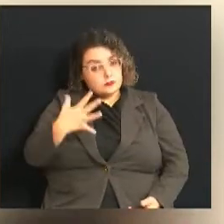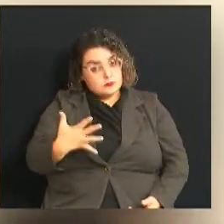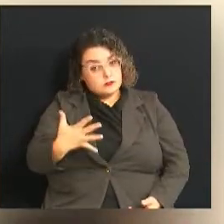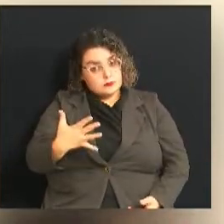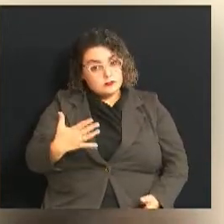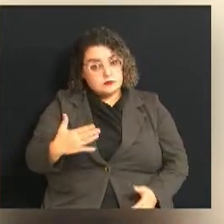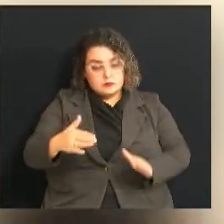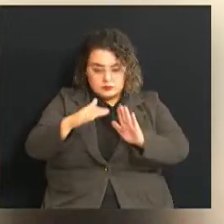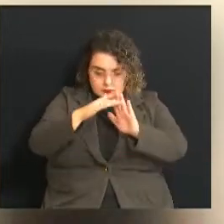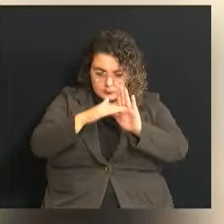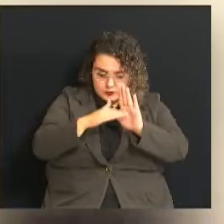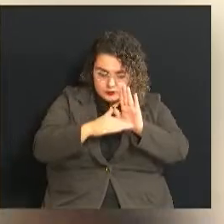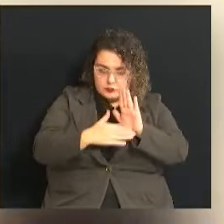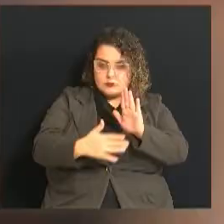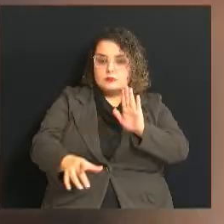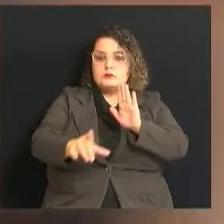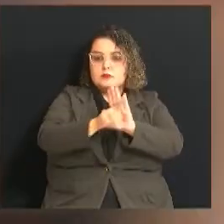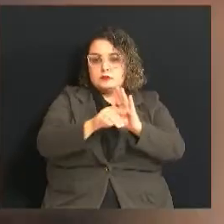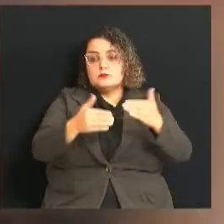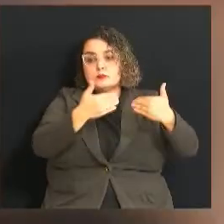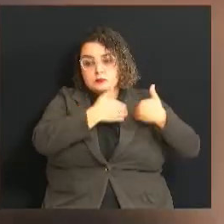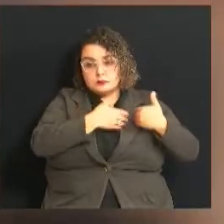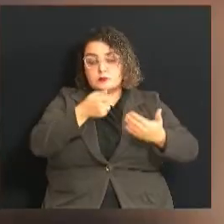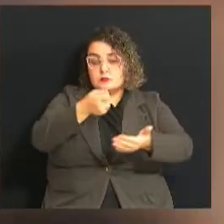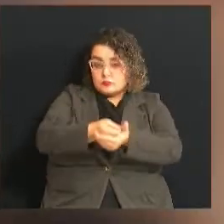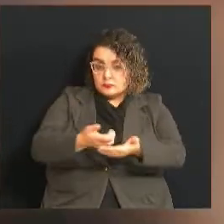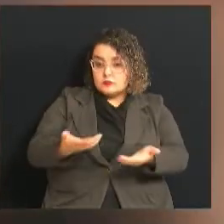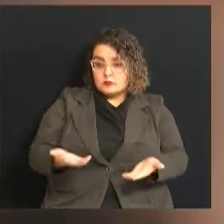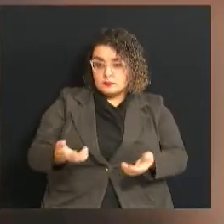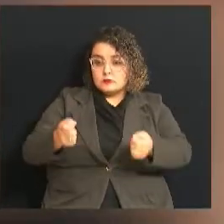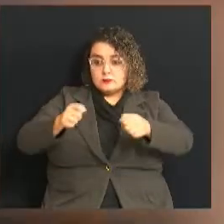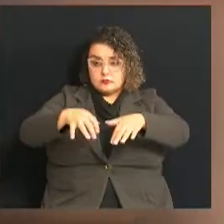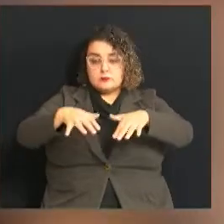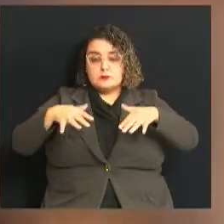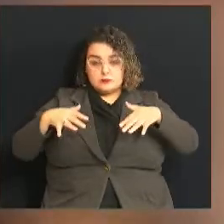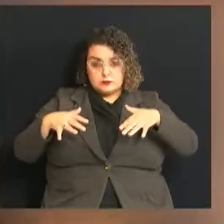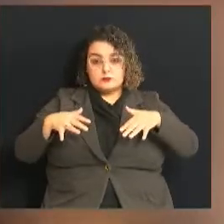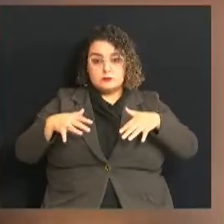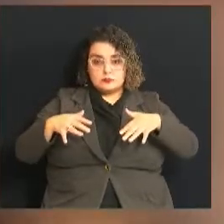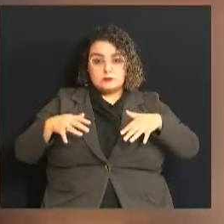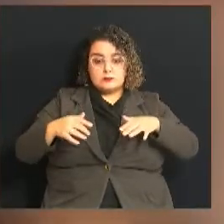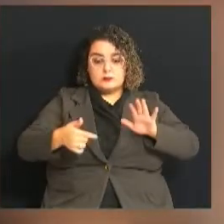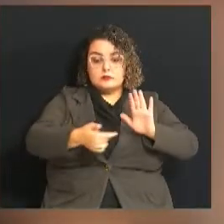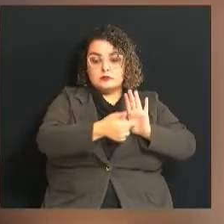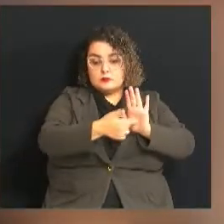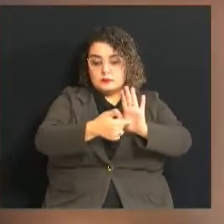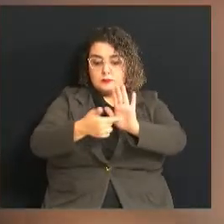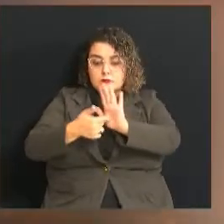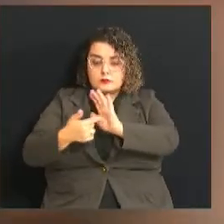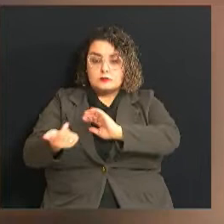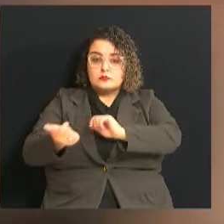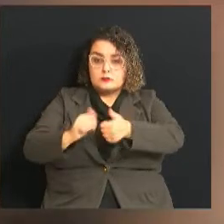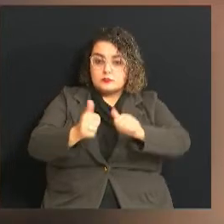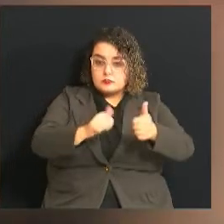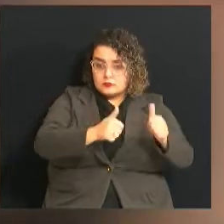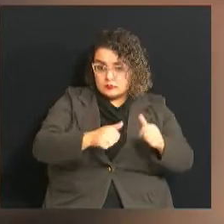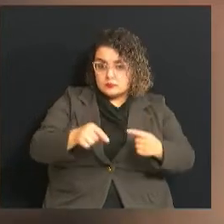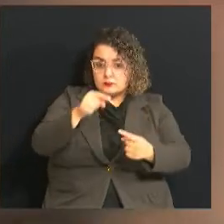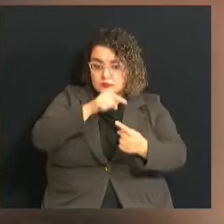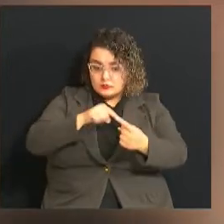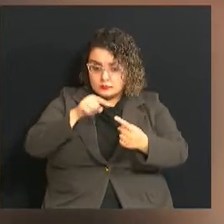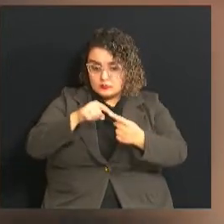daquilo que a lei de responsabilidade exige. As audiências públicas para demonstração e avaliação das metas